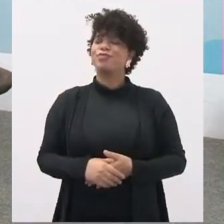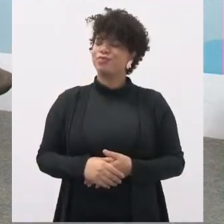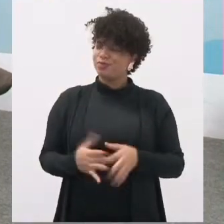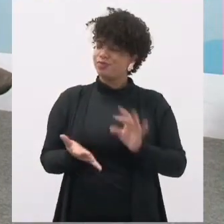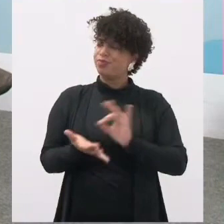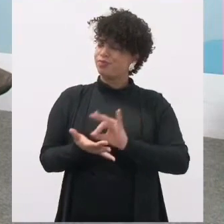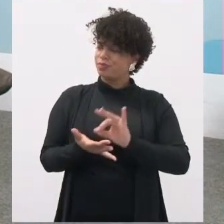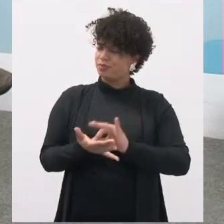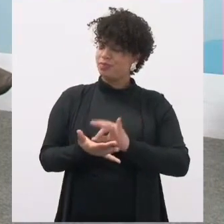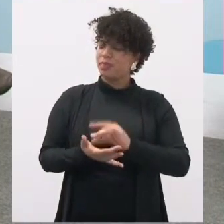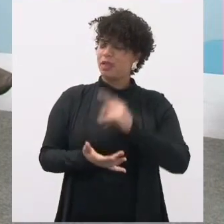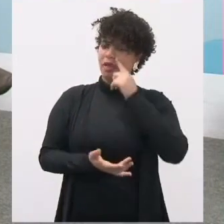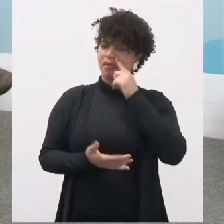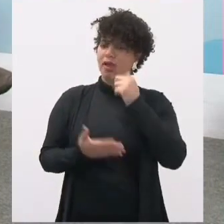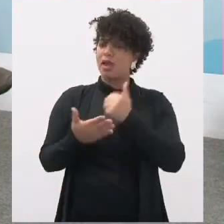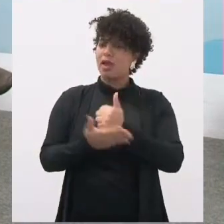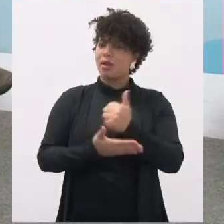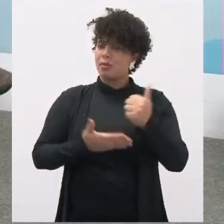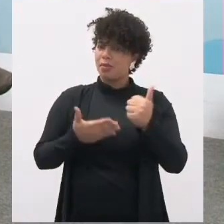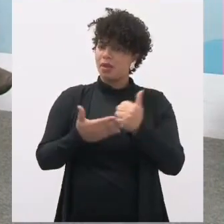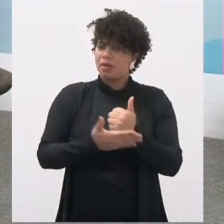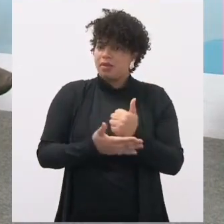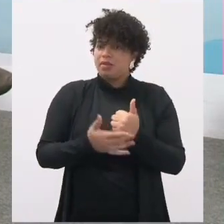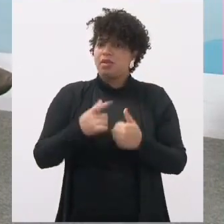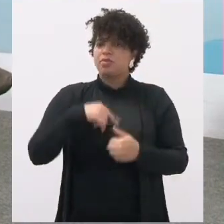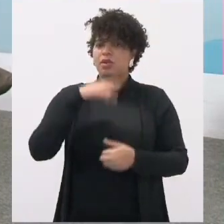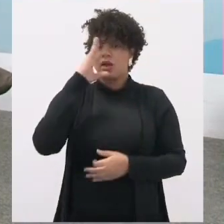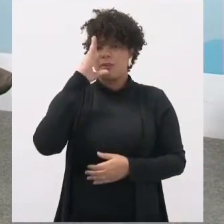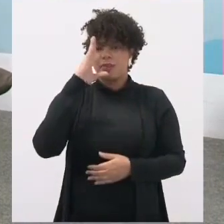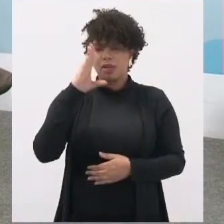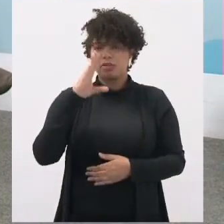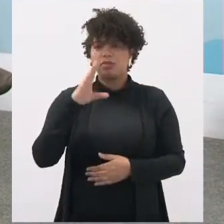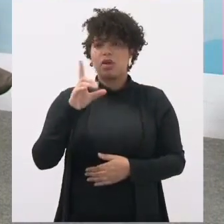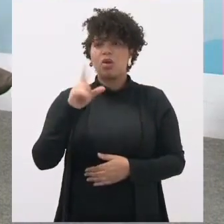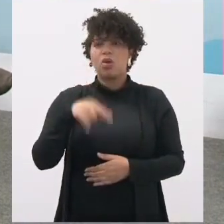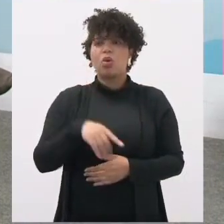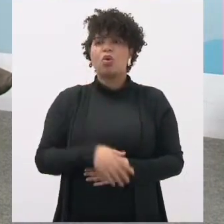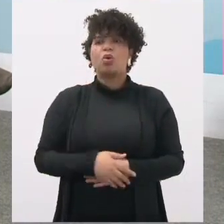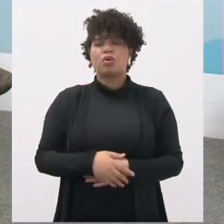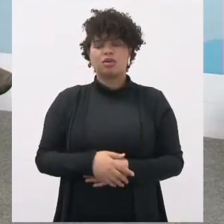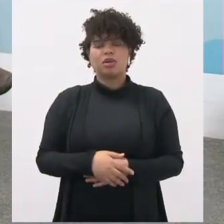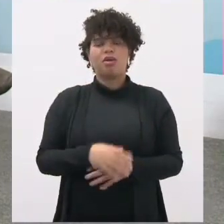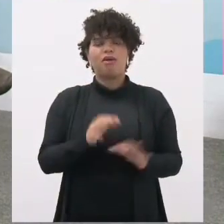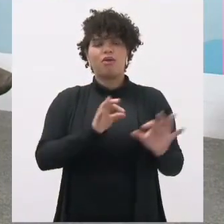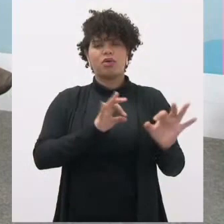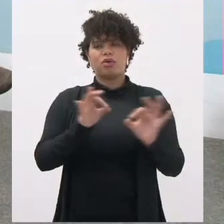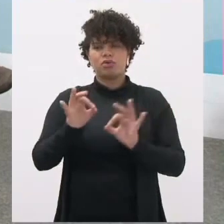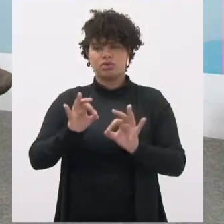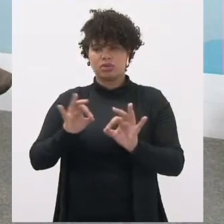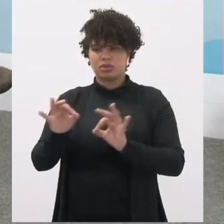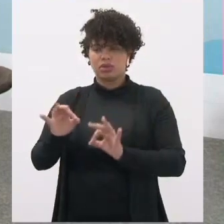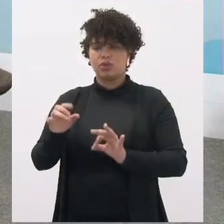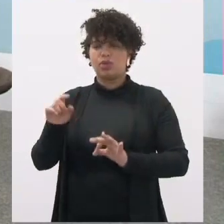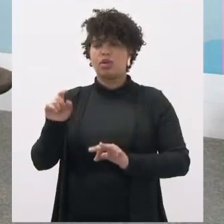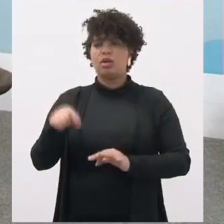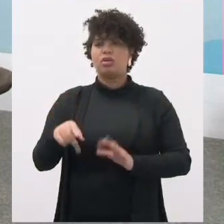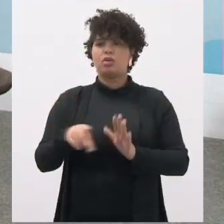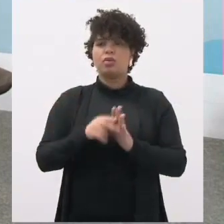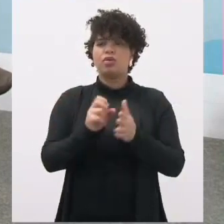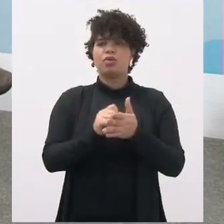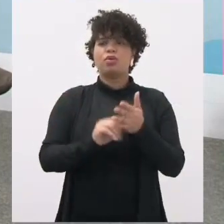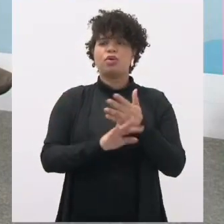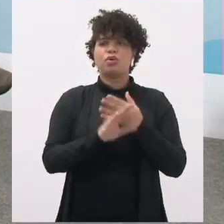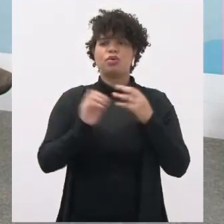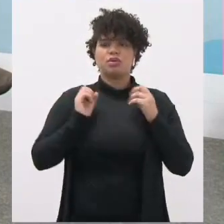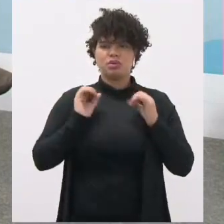são os pressupostos assim que desenham, né, que criam essa coxa de retalhos aqui do currículo em ação.